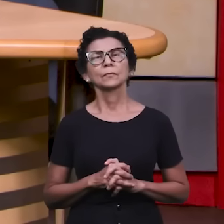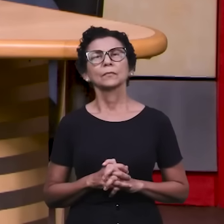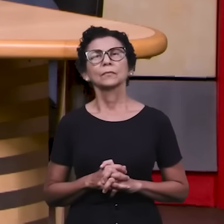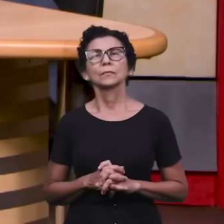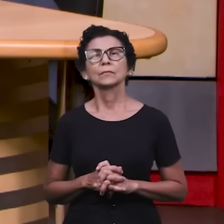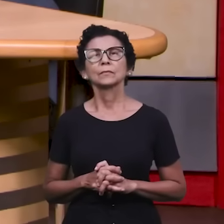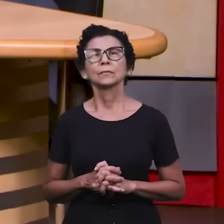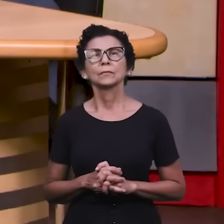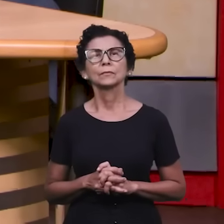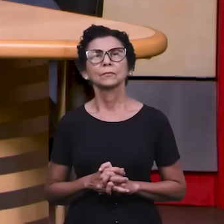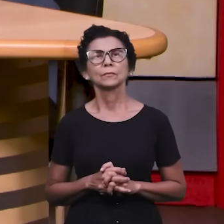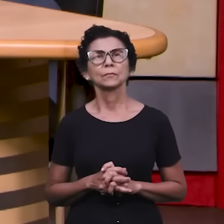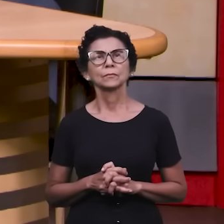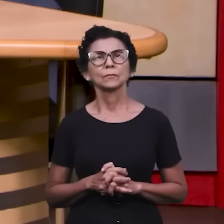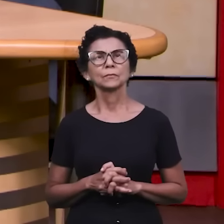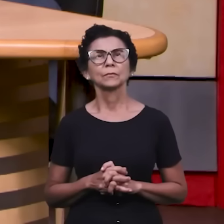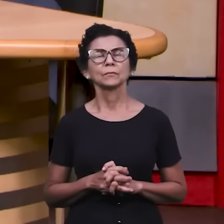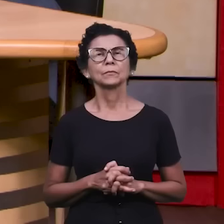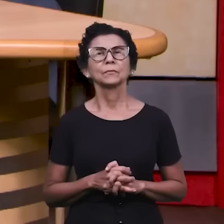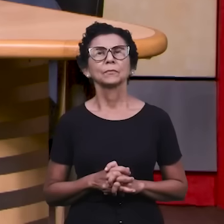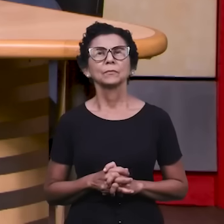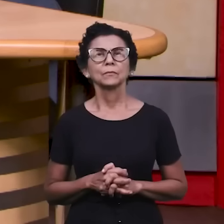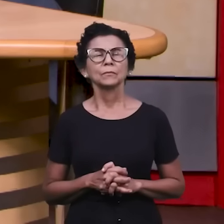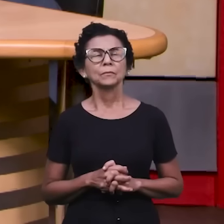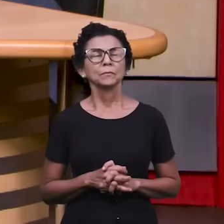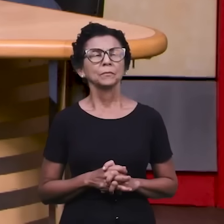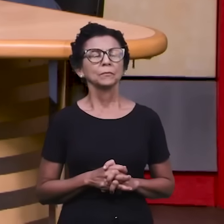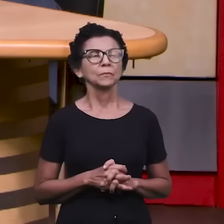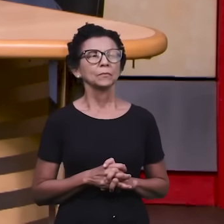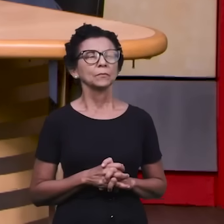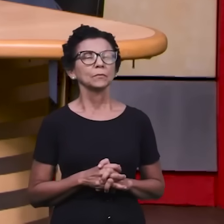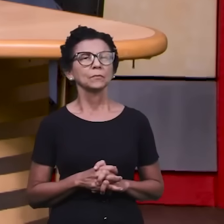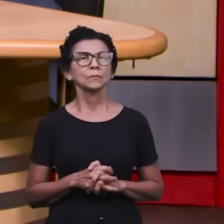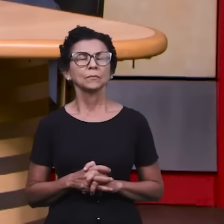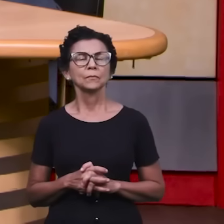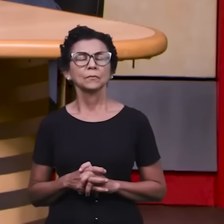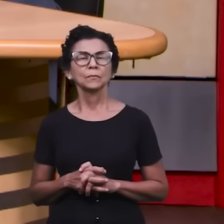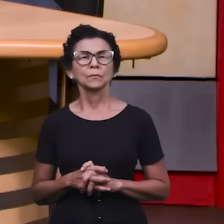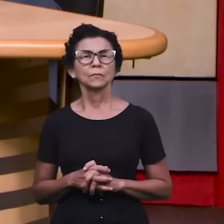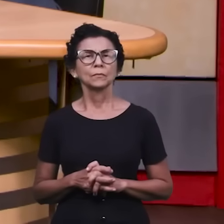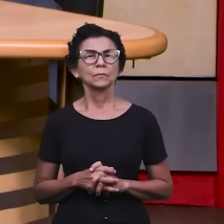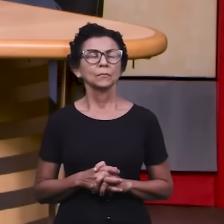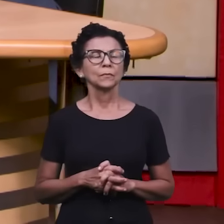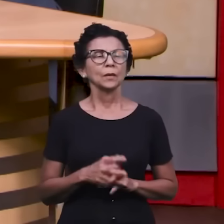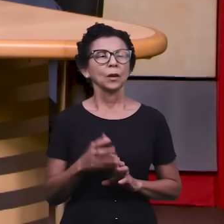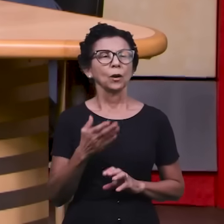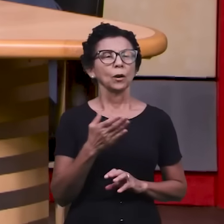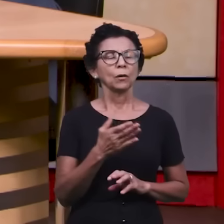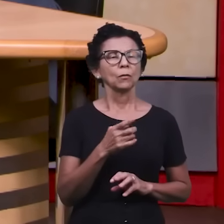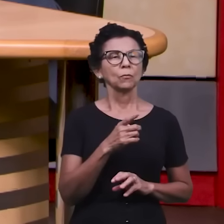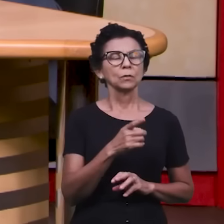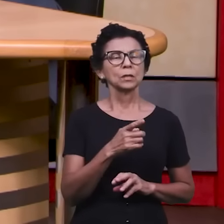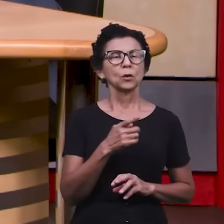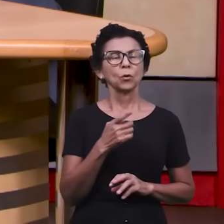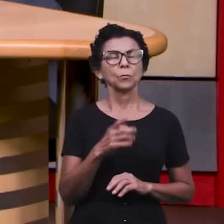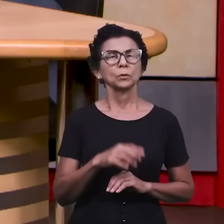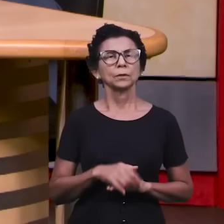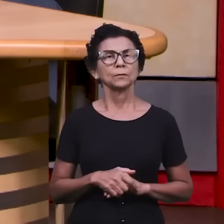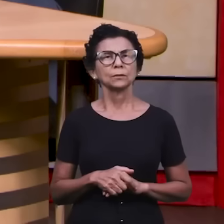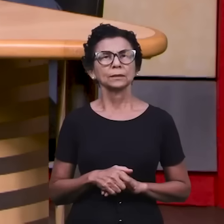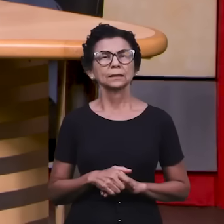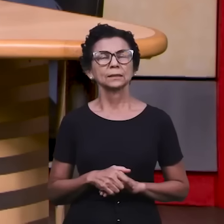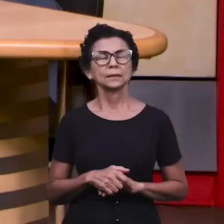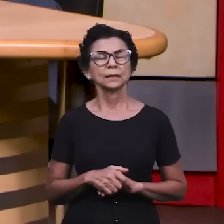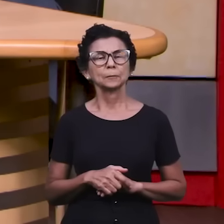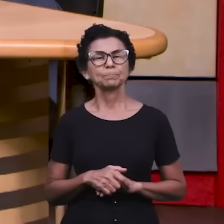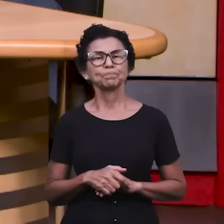uma coisa que tem que ser feita, né? Como é que você tem que trabalha ser. com os diáconos com relação a dons? Então, a